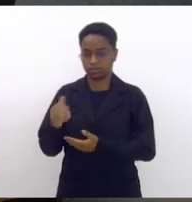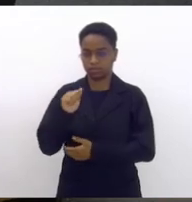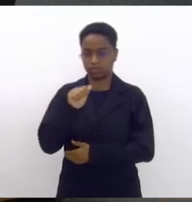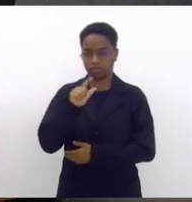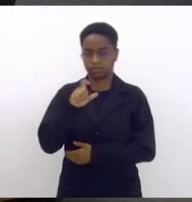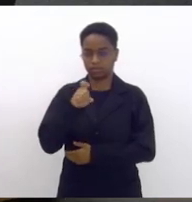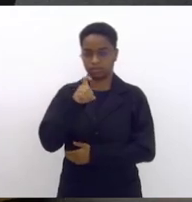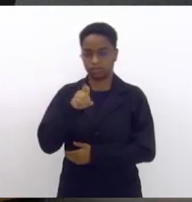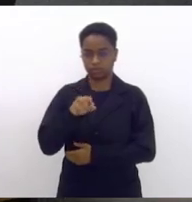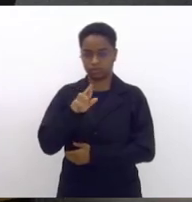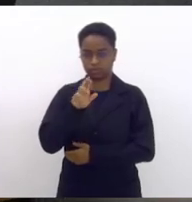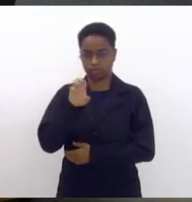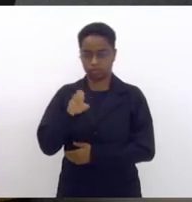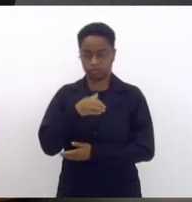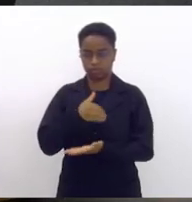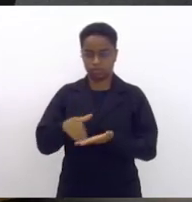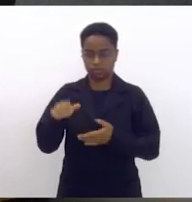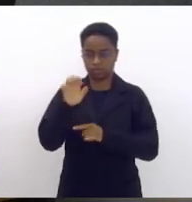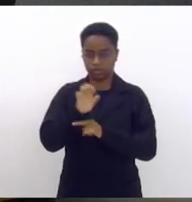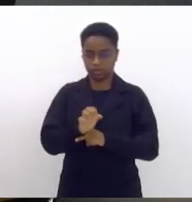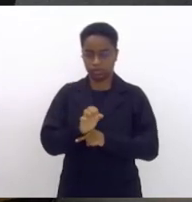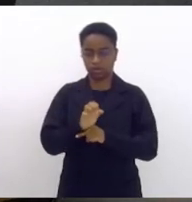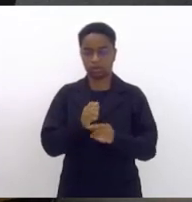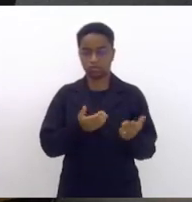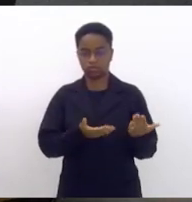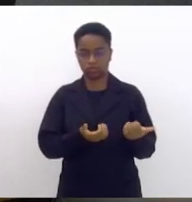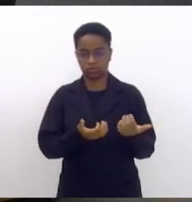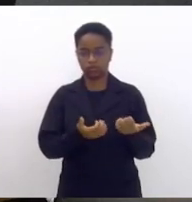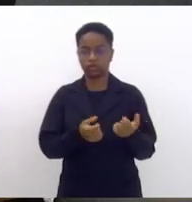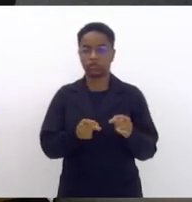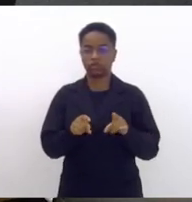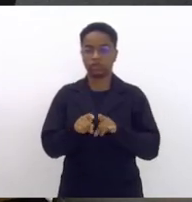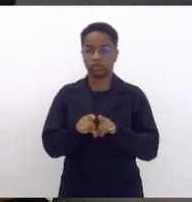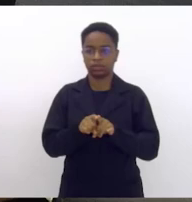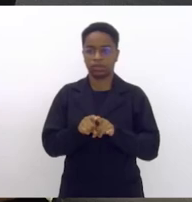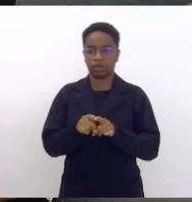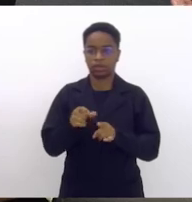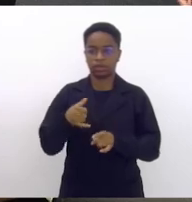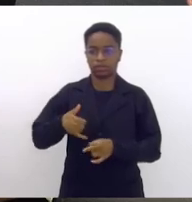esquerdo secretário Estadual de juventude e envelhecimento